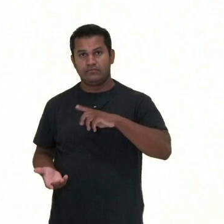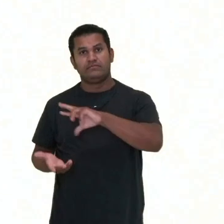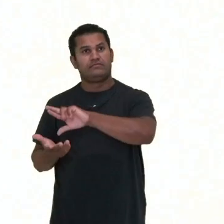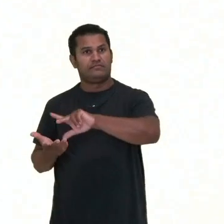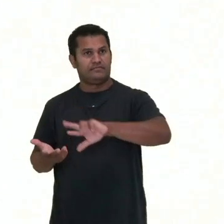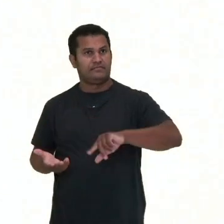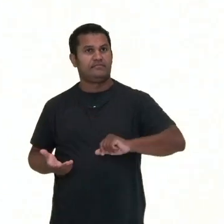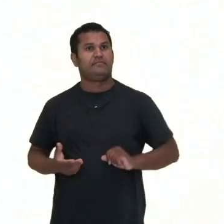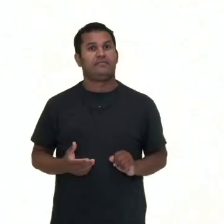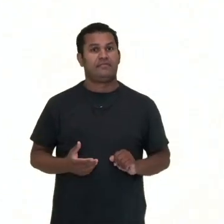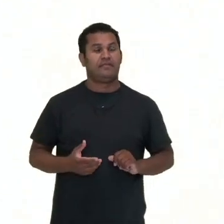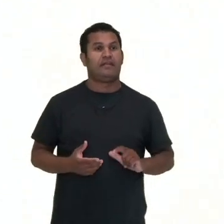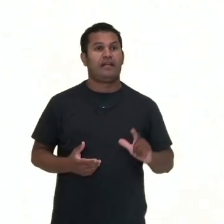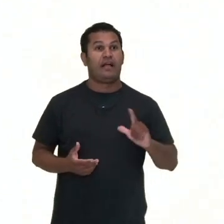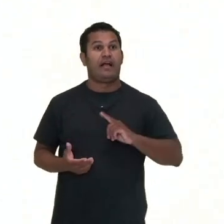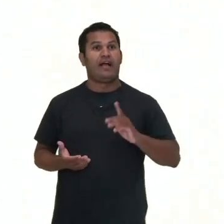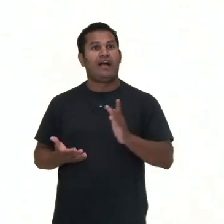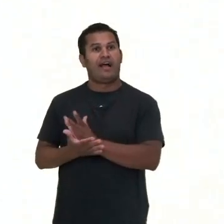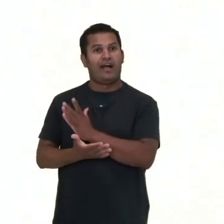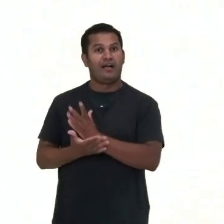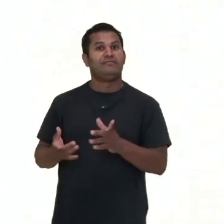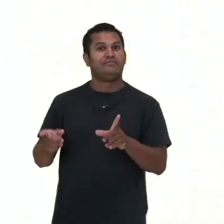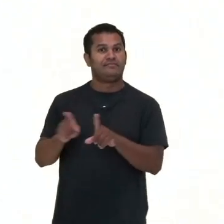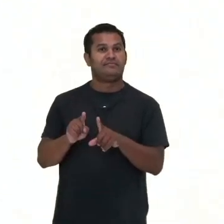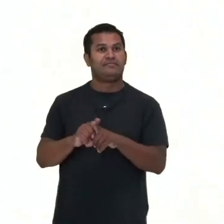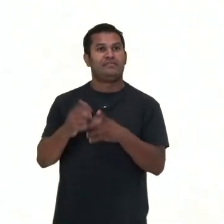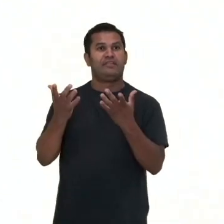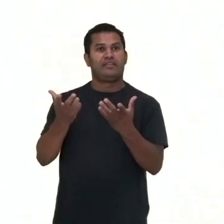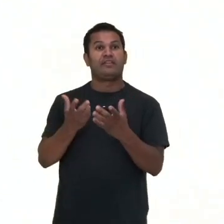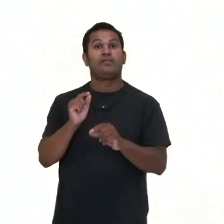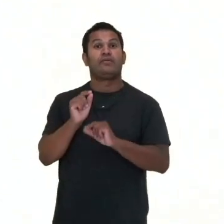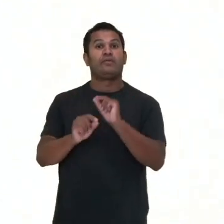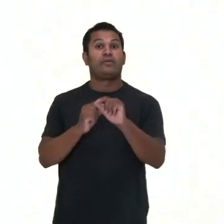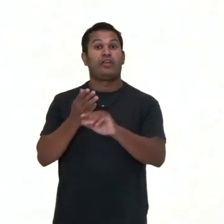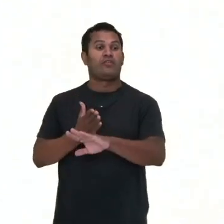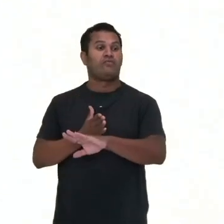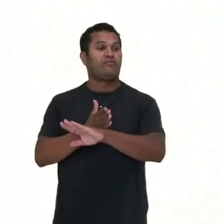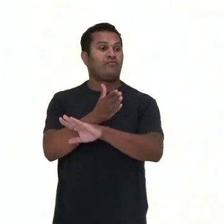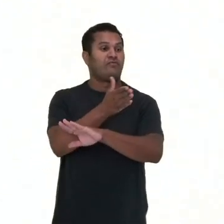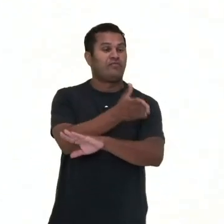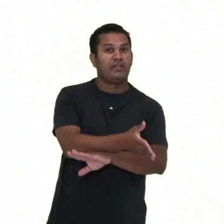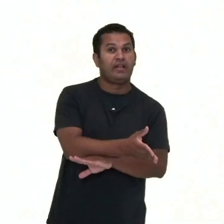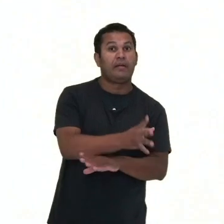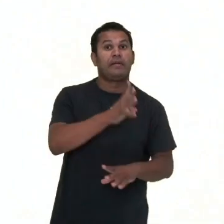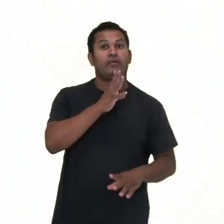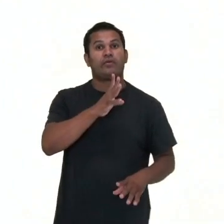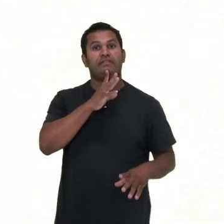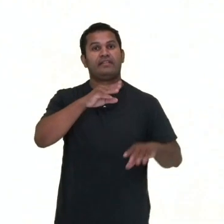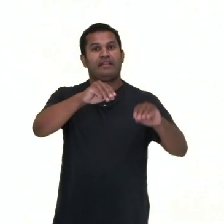nas viagens marítimas e conquistaram terras. Quais foram esses países?